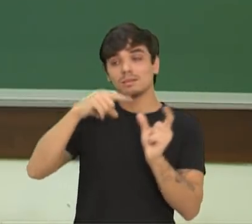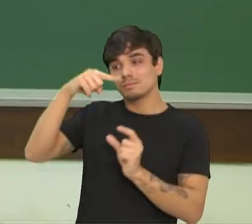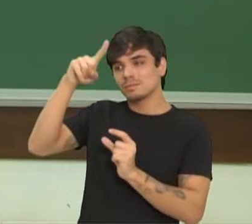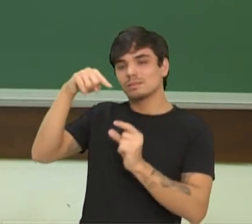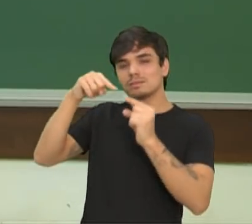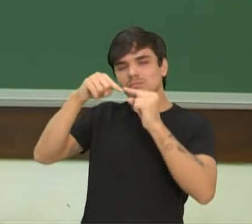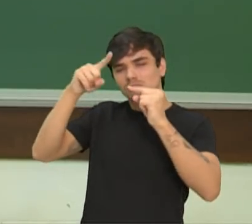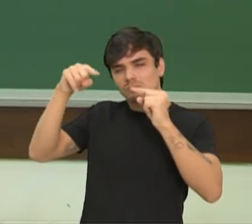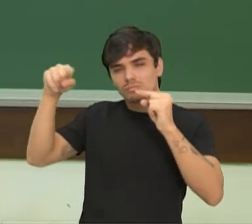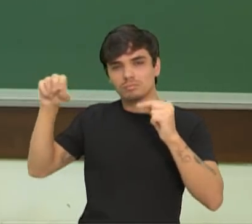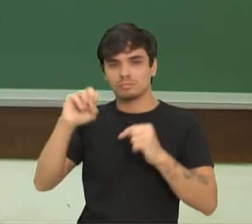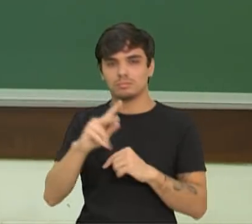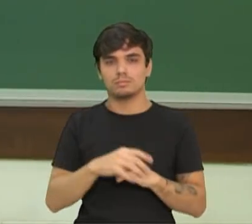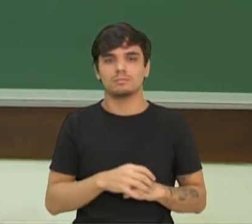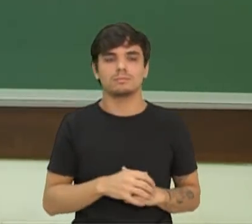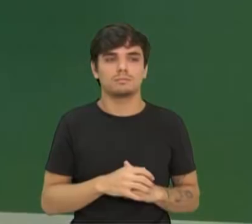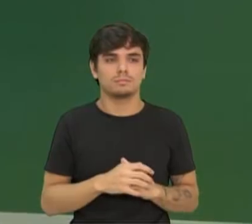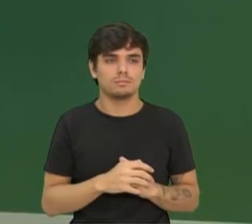certo?